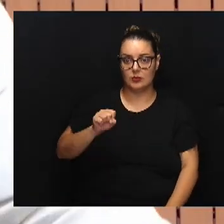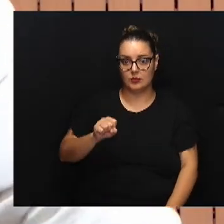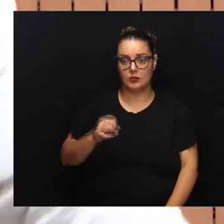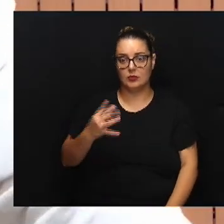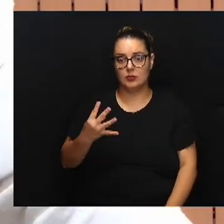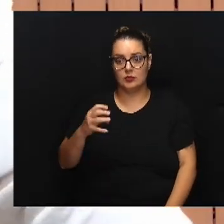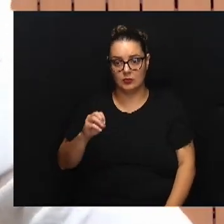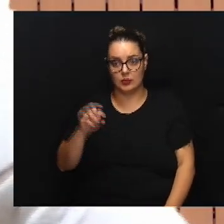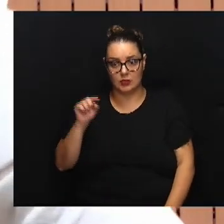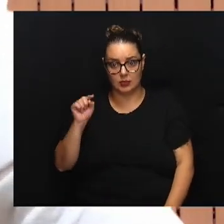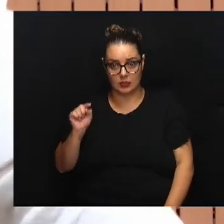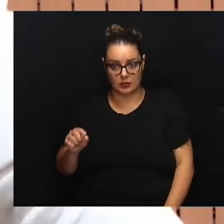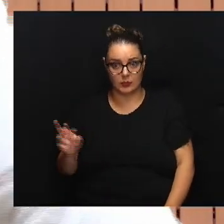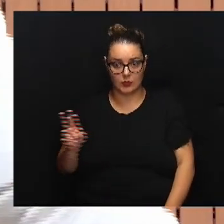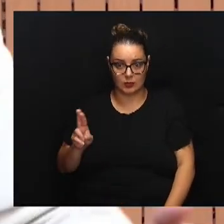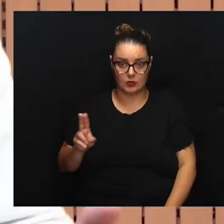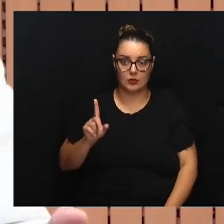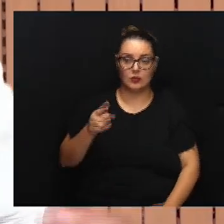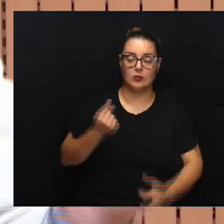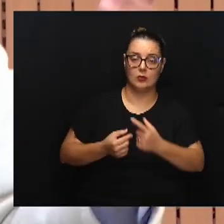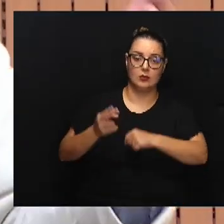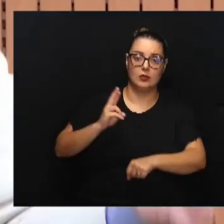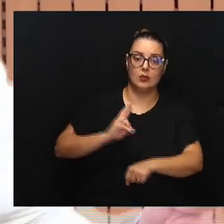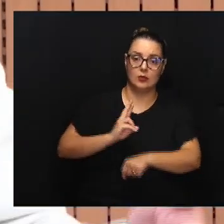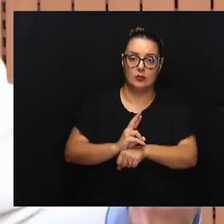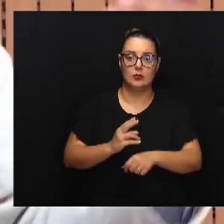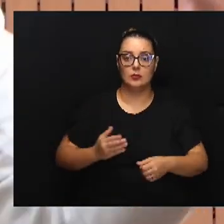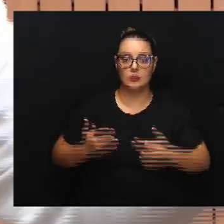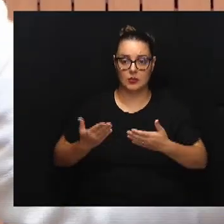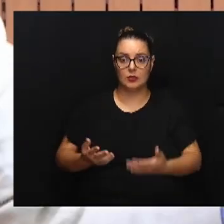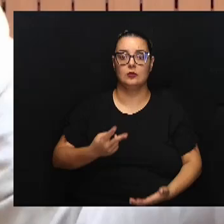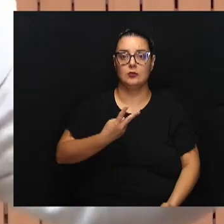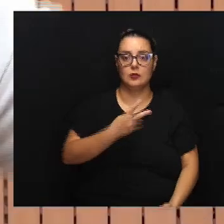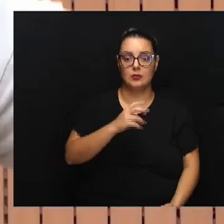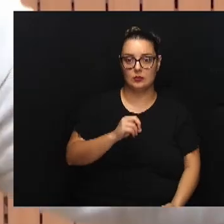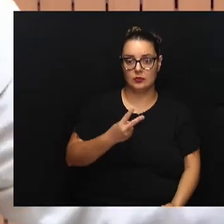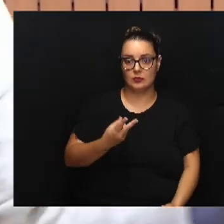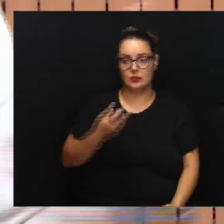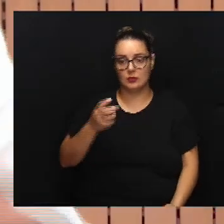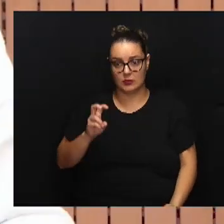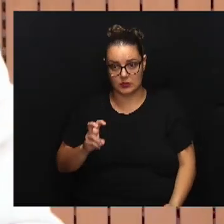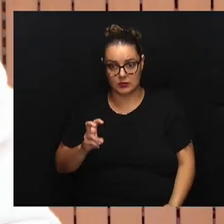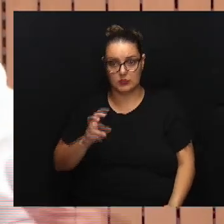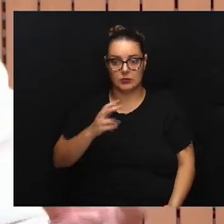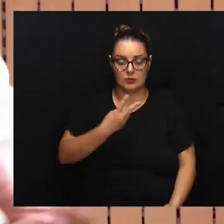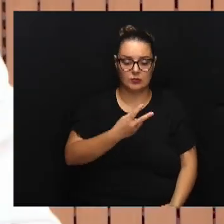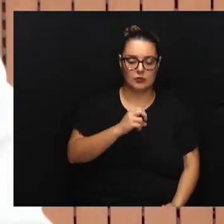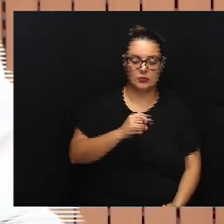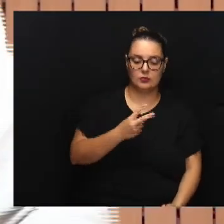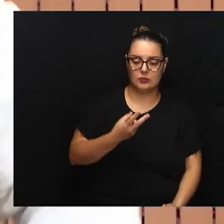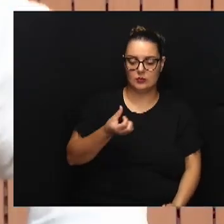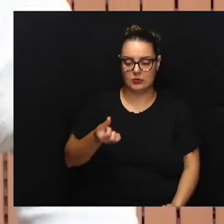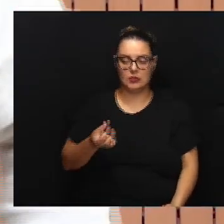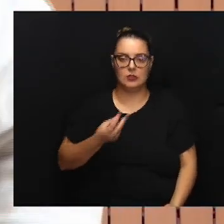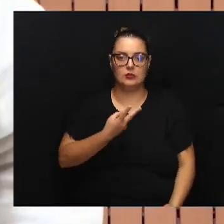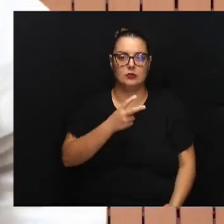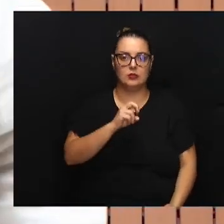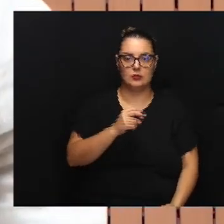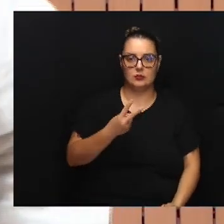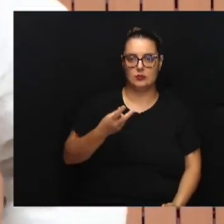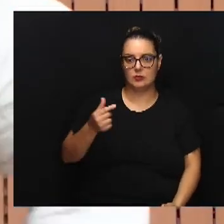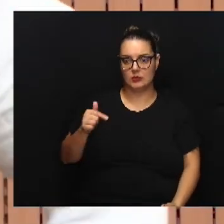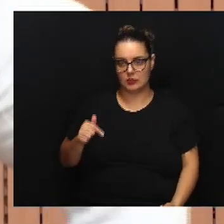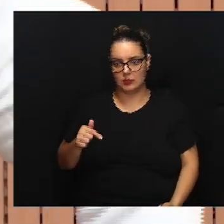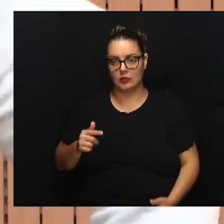24.840.000 são recursos que nós colocamos para 2025, 2026, 2027, tal qual manda a Lei de